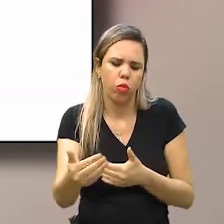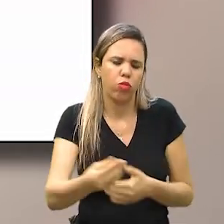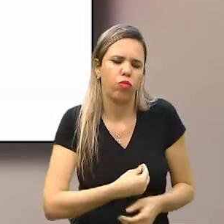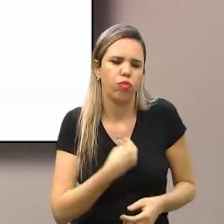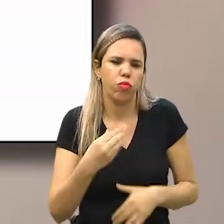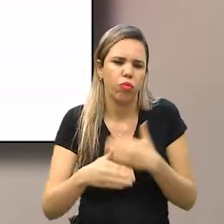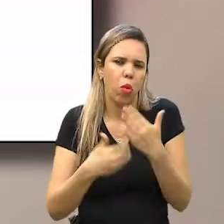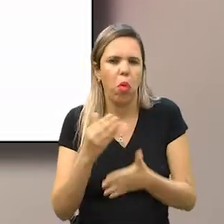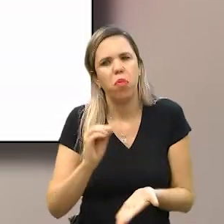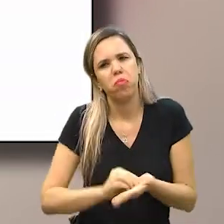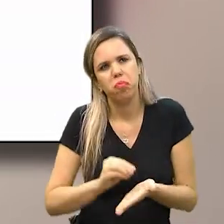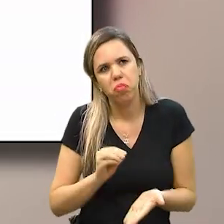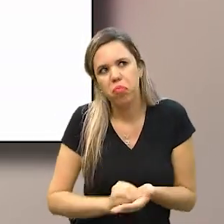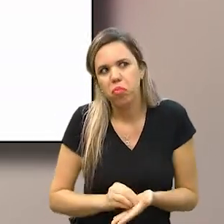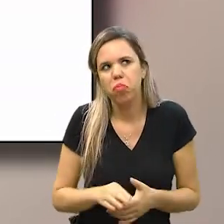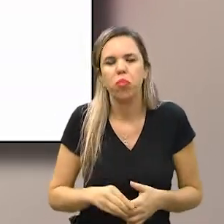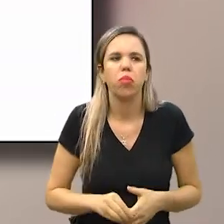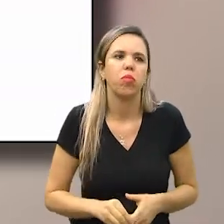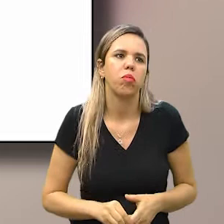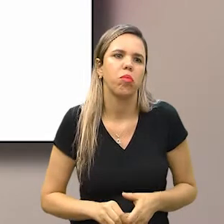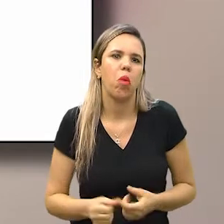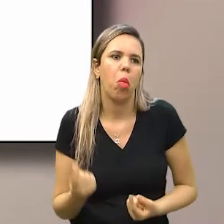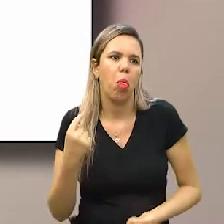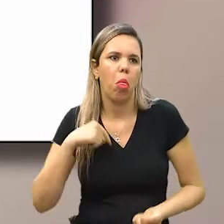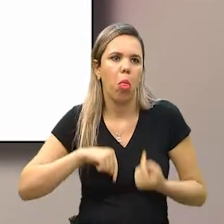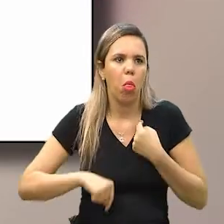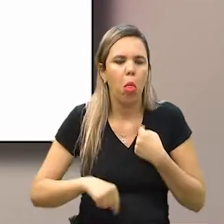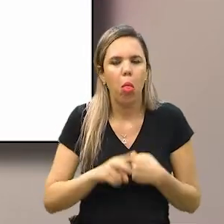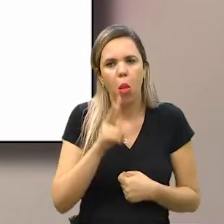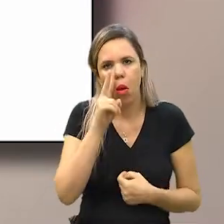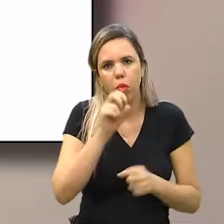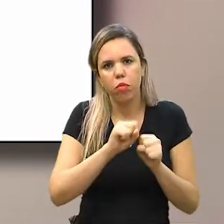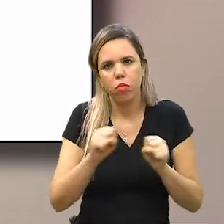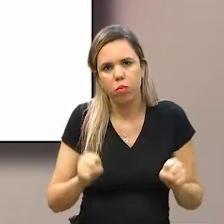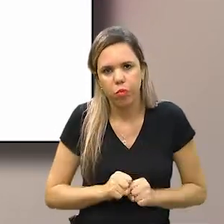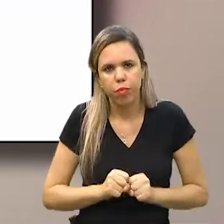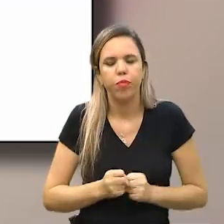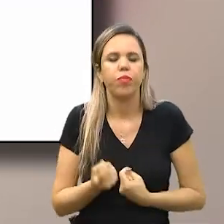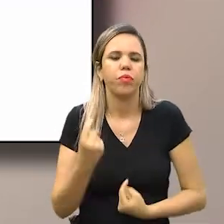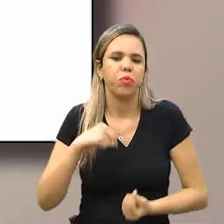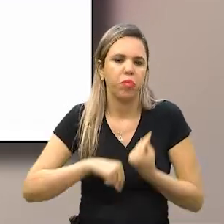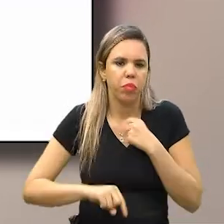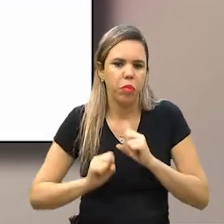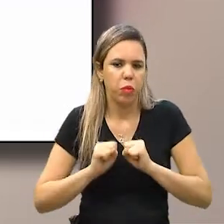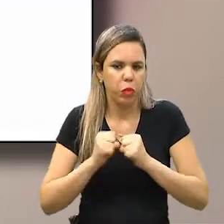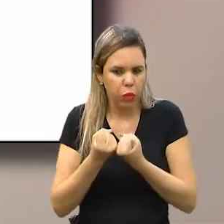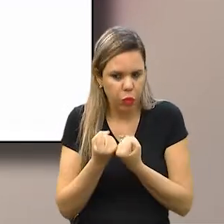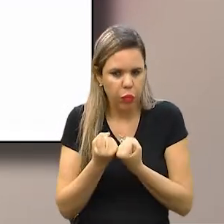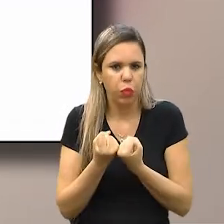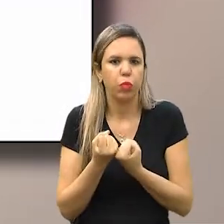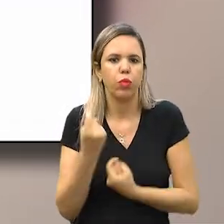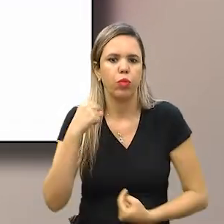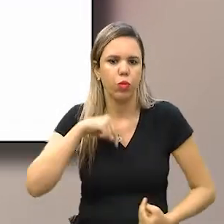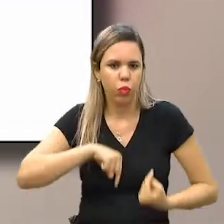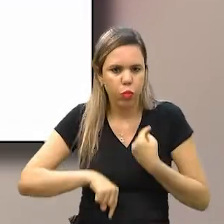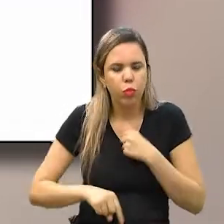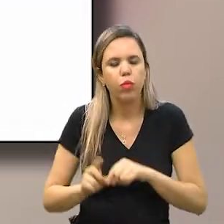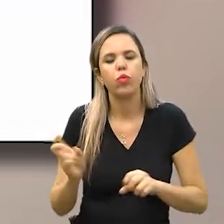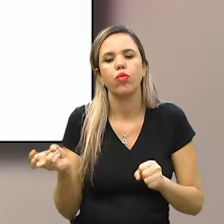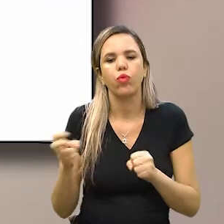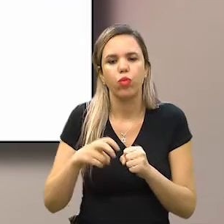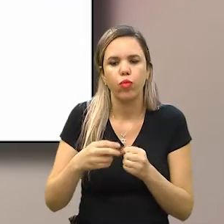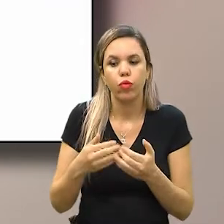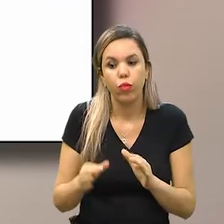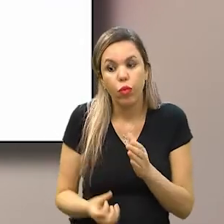vida, geralmente por uma deficiência da imunidade, né, do sistema imunológico, da defesa do organismo, aí